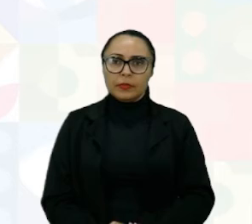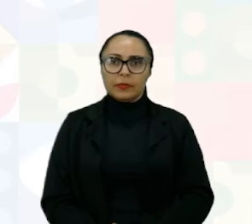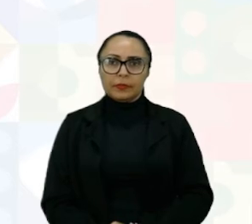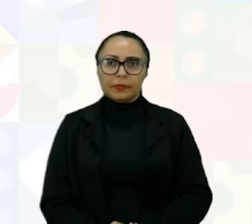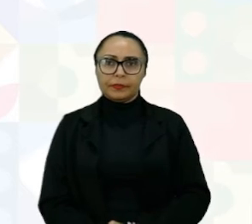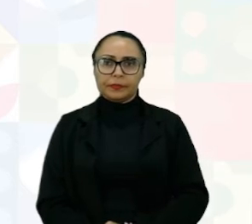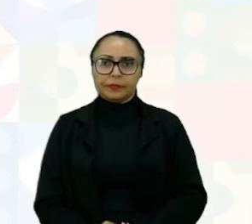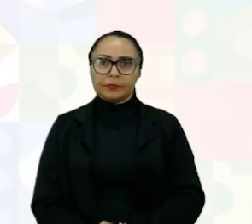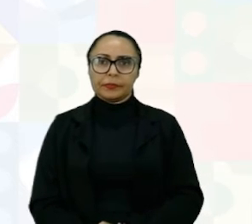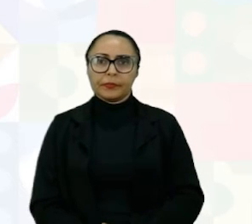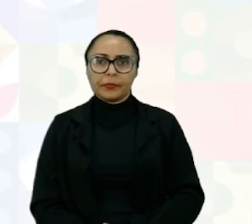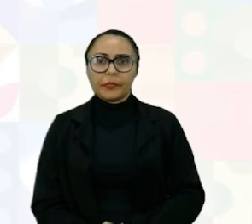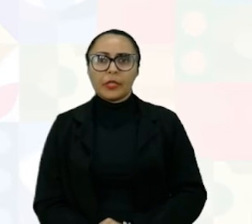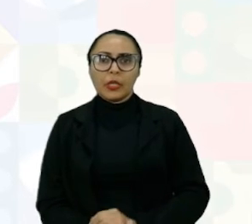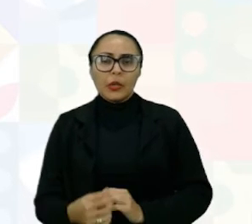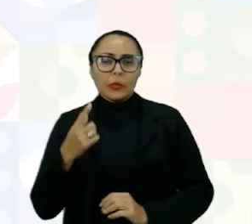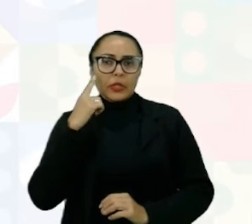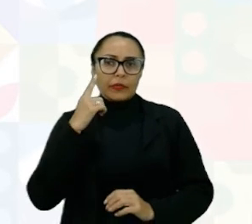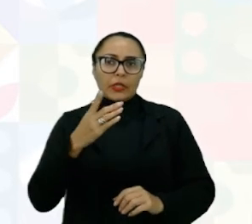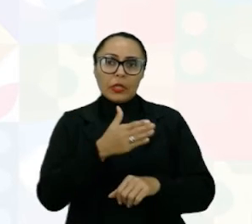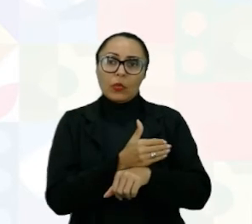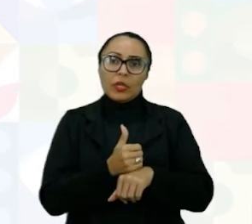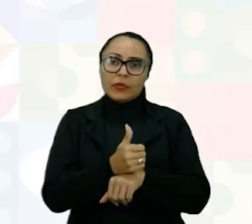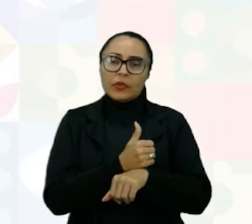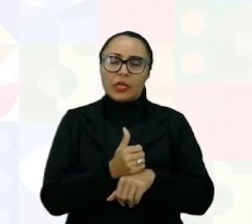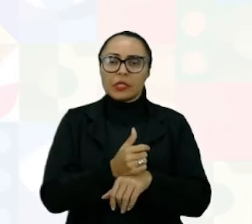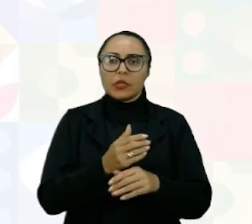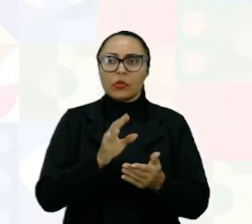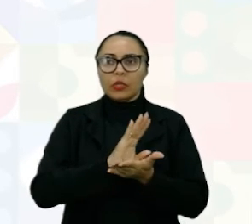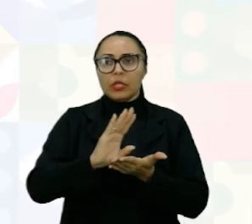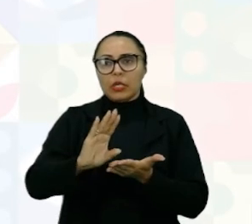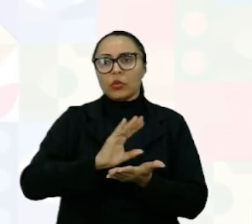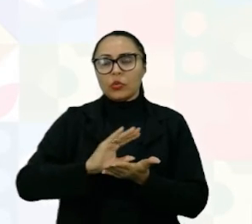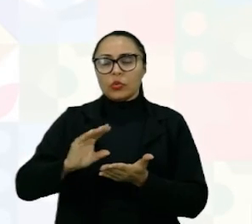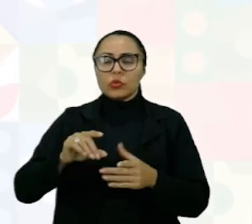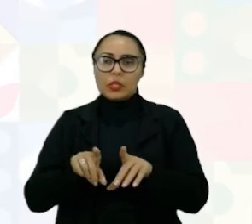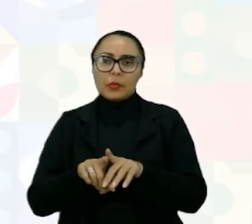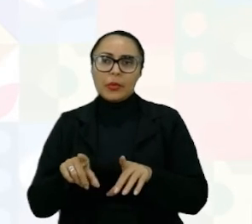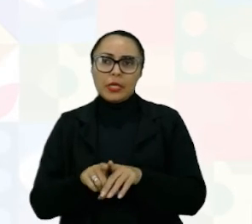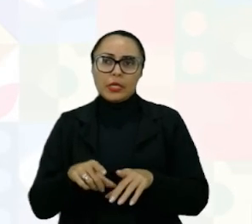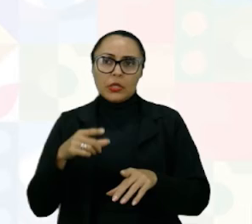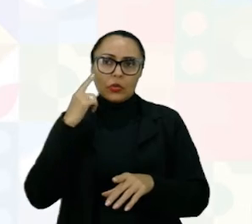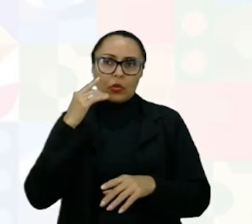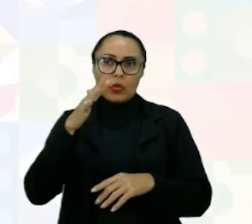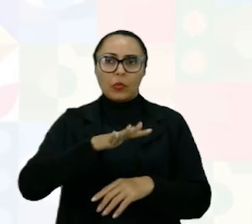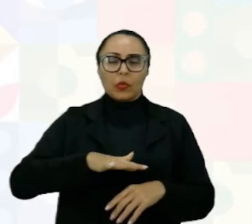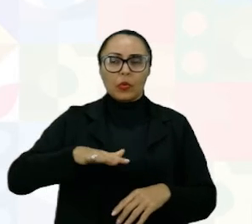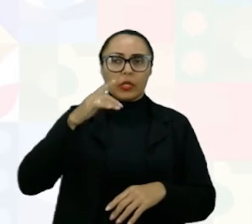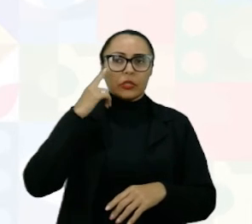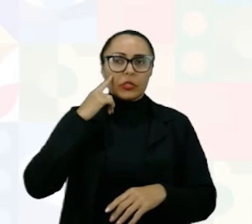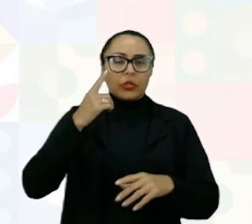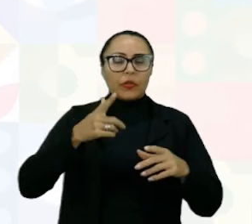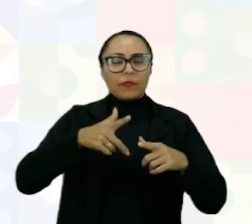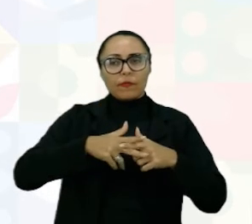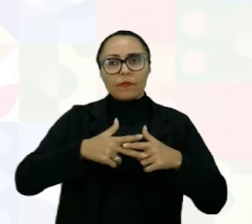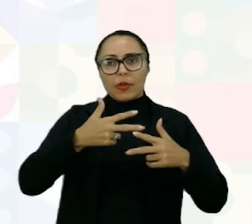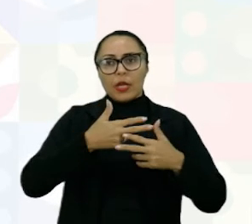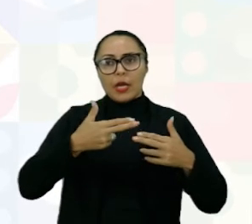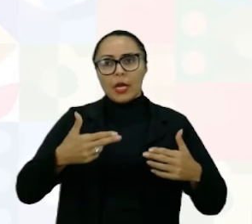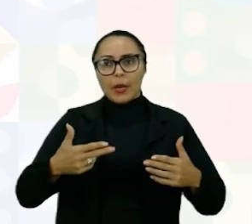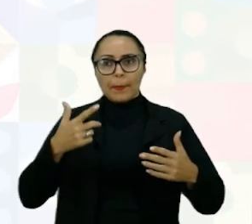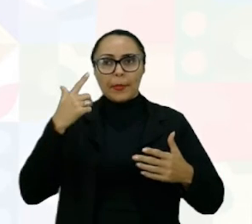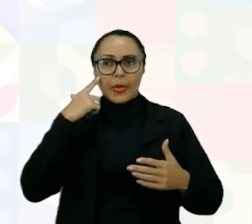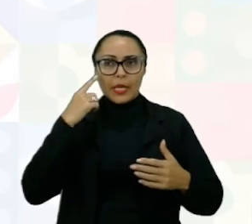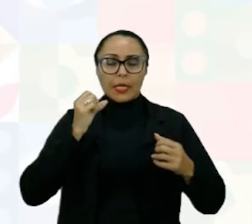Monitoramento da qualidade dos recursos na linha de produção, como instalações, ferramentas, equipamentos e